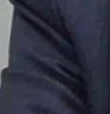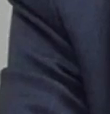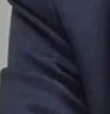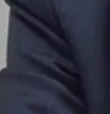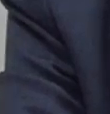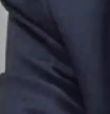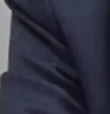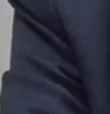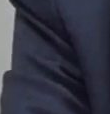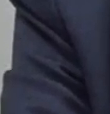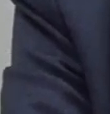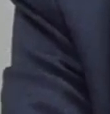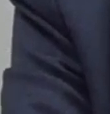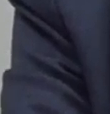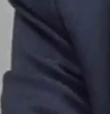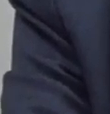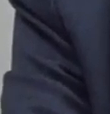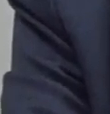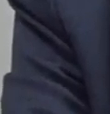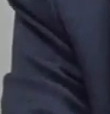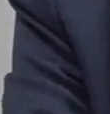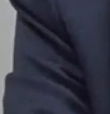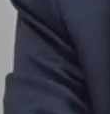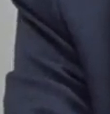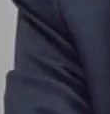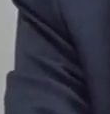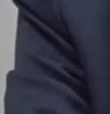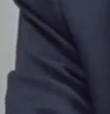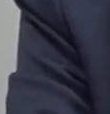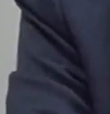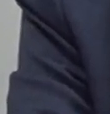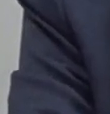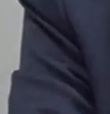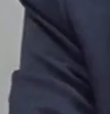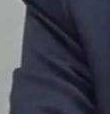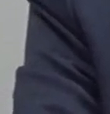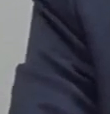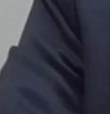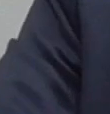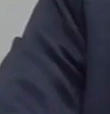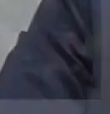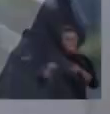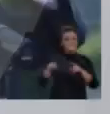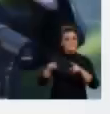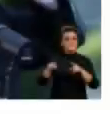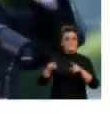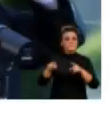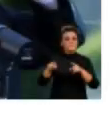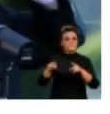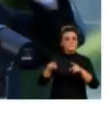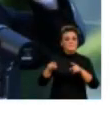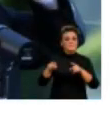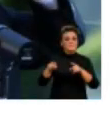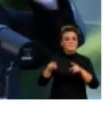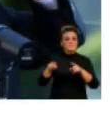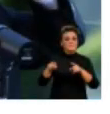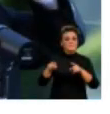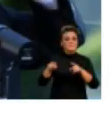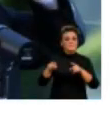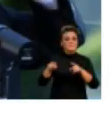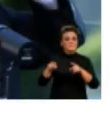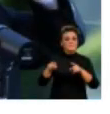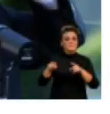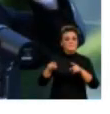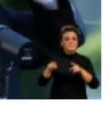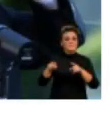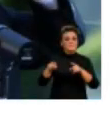Agora é o momento de sabermos quais as nossas manchetes. Letícia. Olá, Edson. Olá a todos que acompanham o